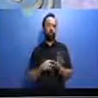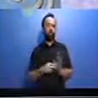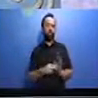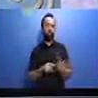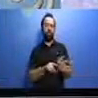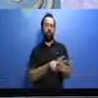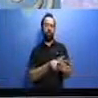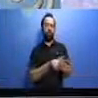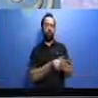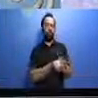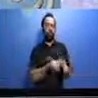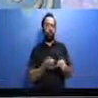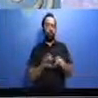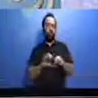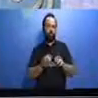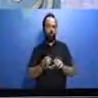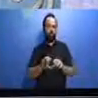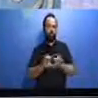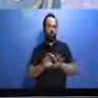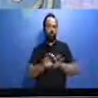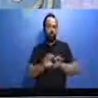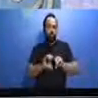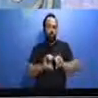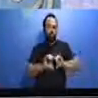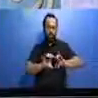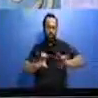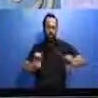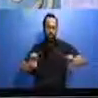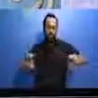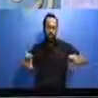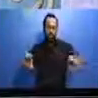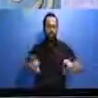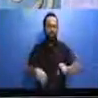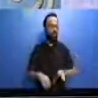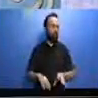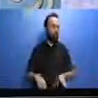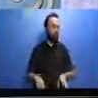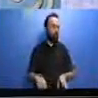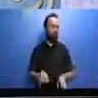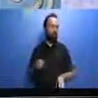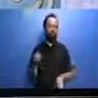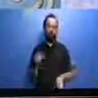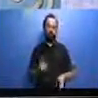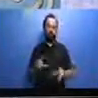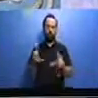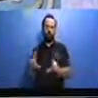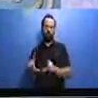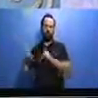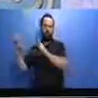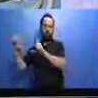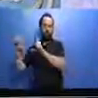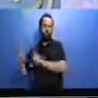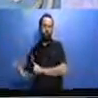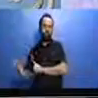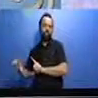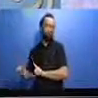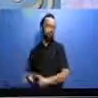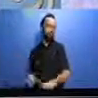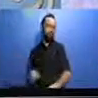essa espécie, essa e essa. Nós temos 3 diferentes representantes com diferentes aparelhos bucais, diferentes